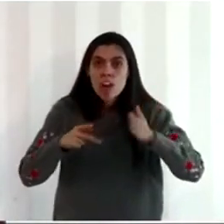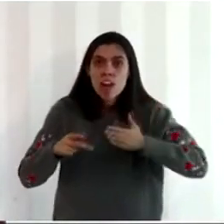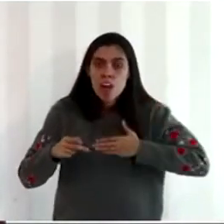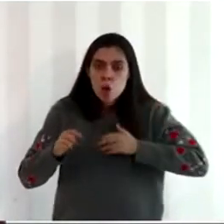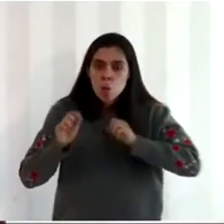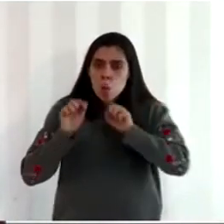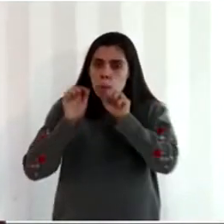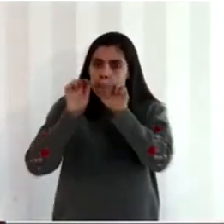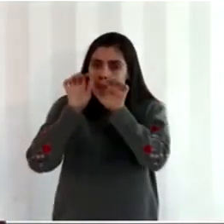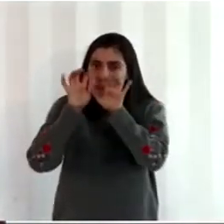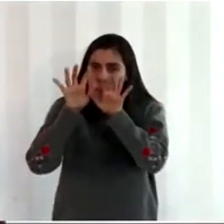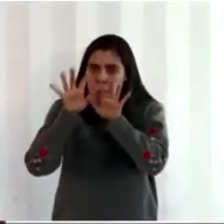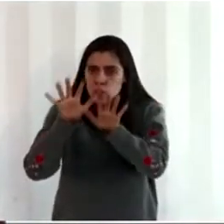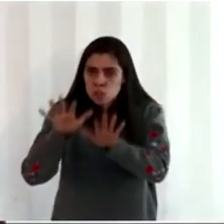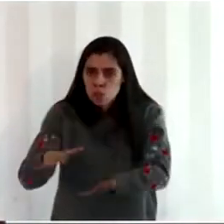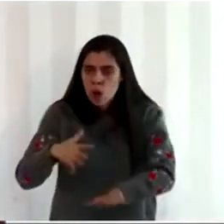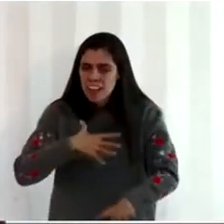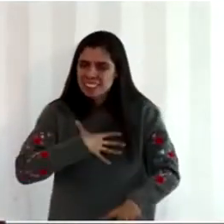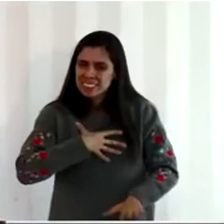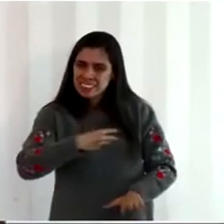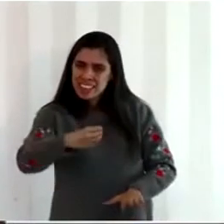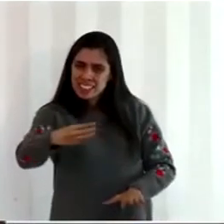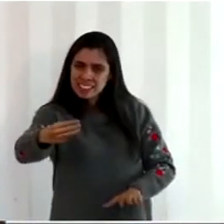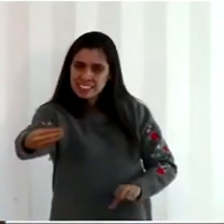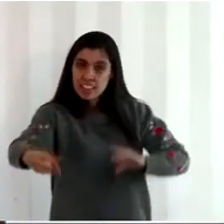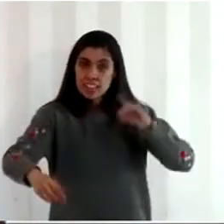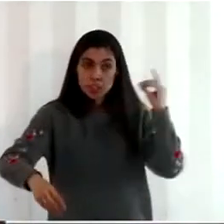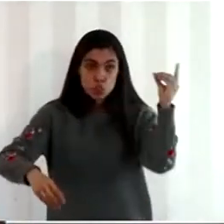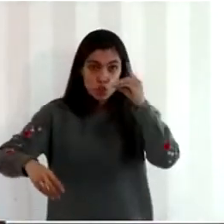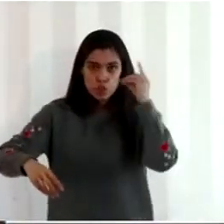eu reconheça que eu gastei menos tempo nessa parte da mensagem,